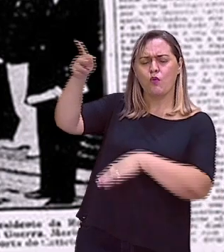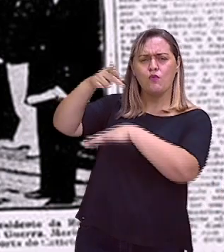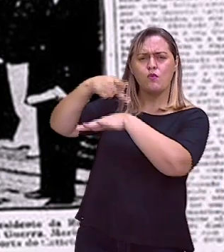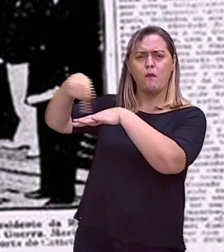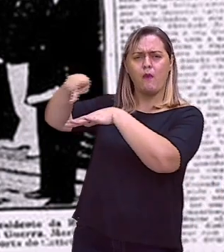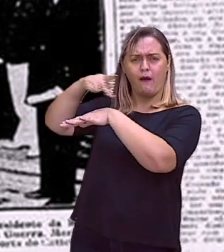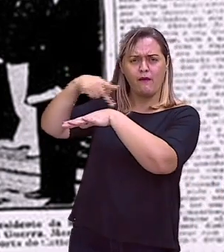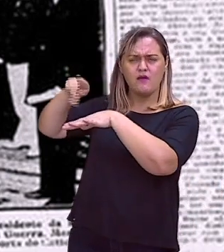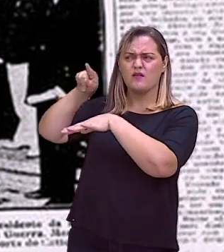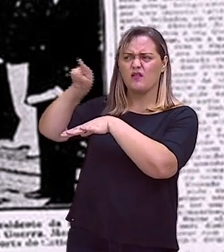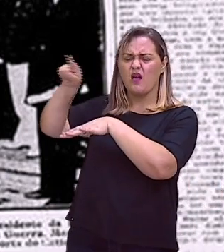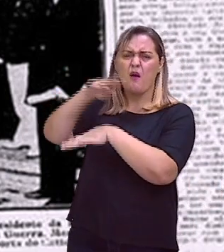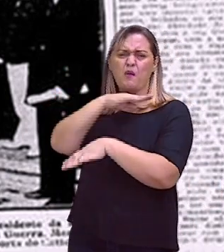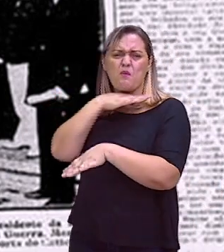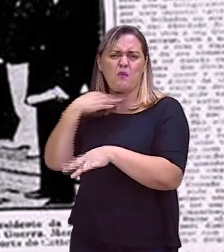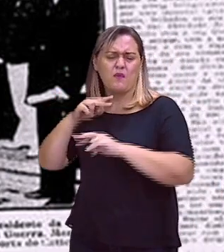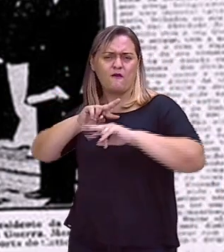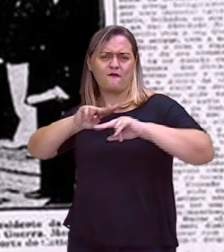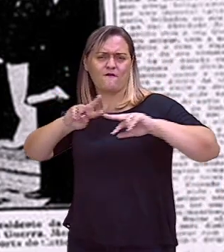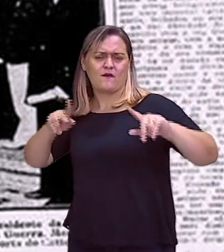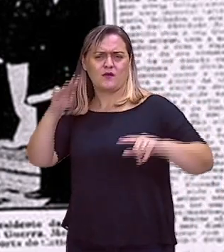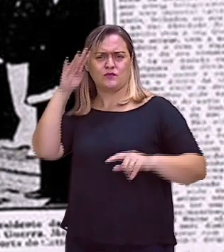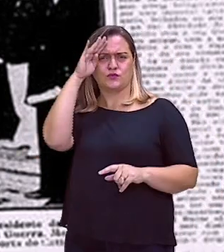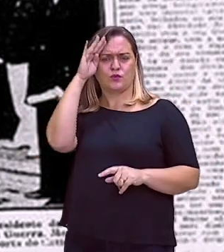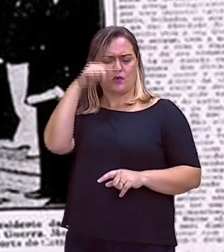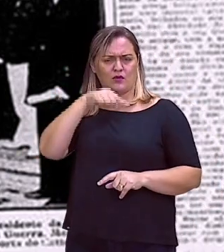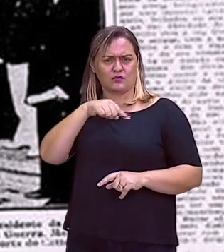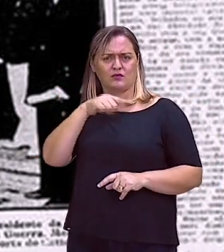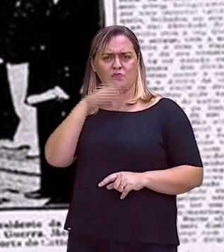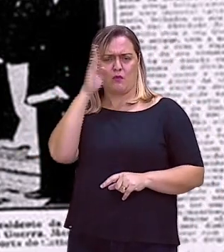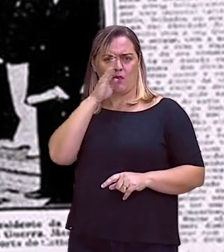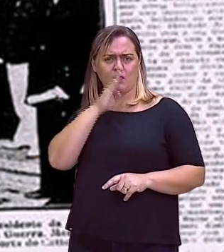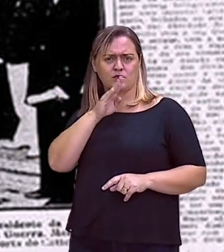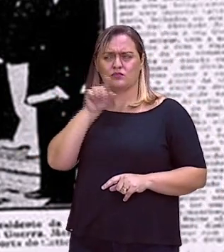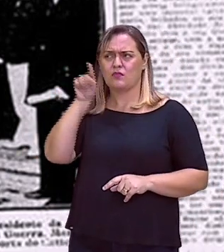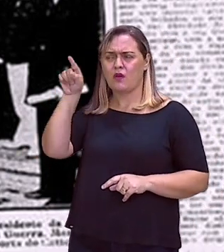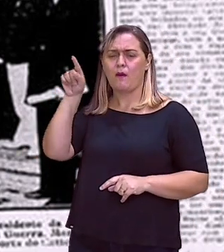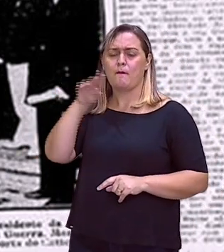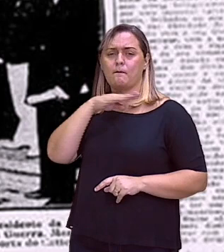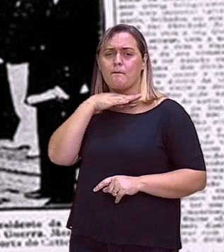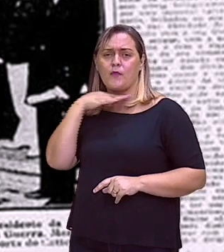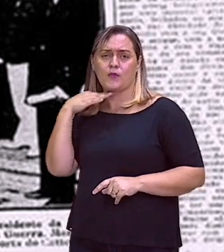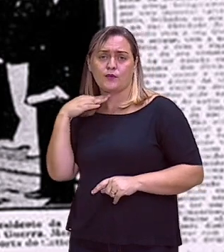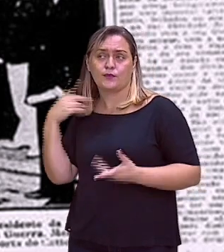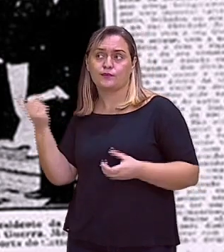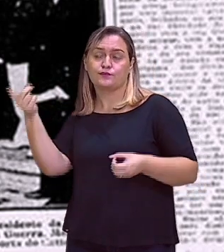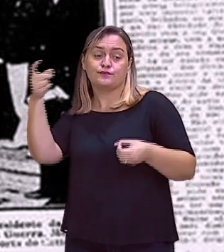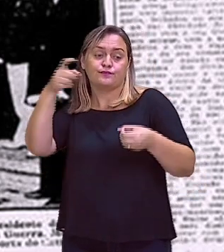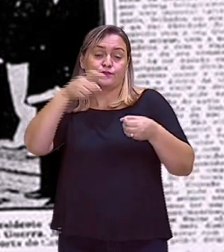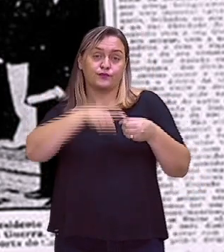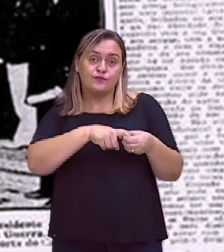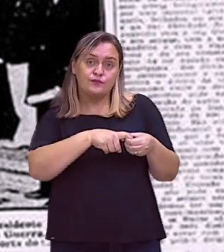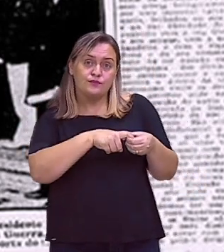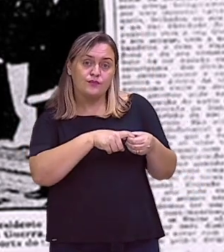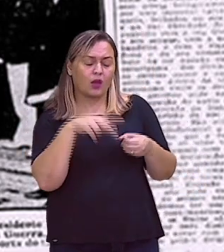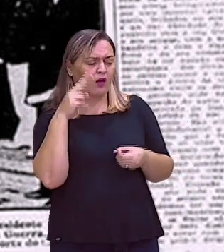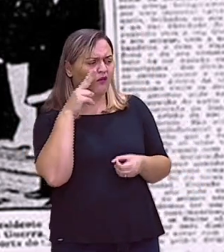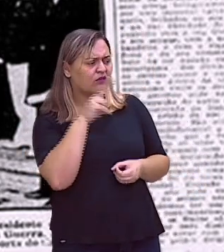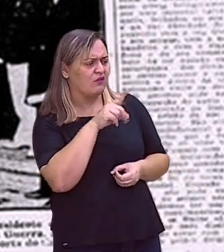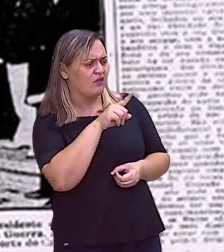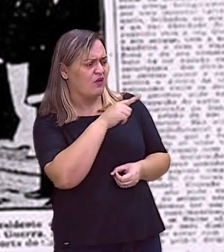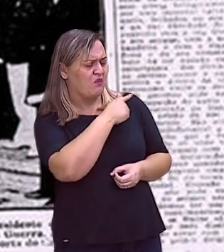que morreram muitos em favor de uma democracia e quando eles Retornam já estão